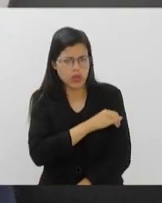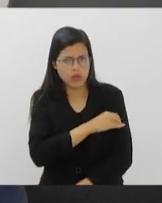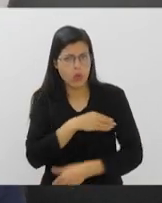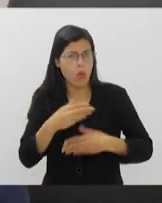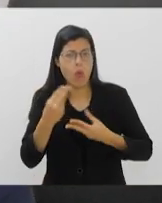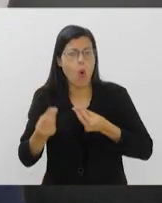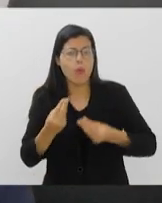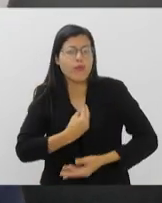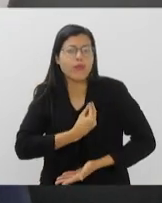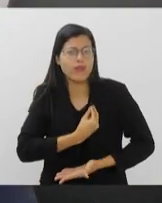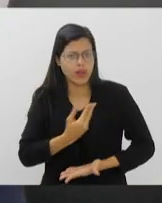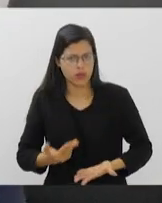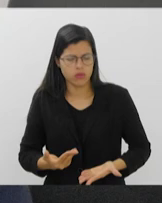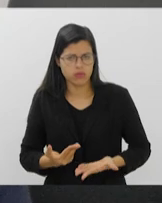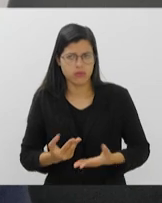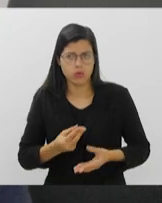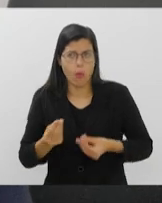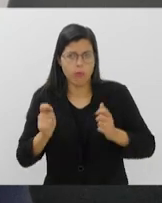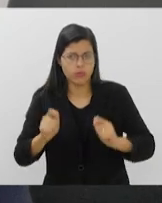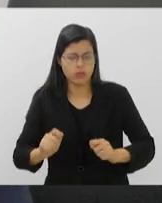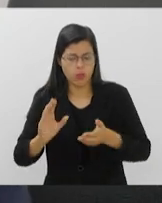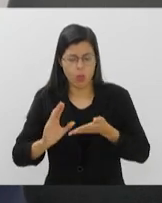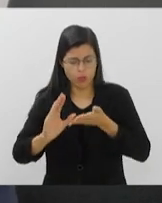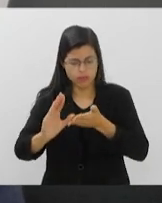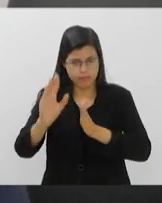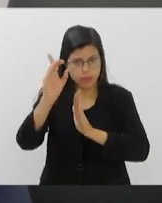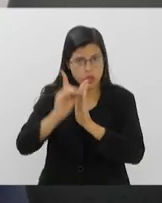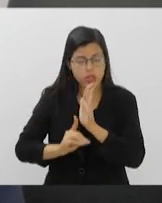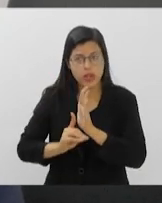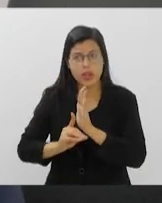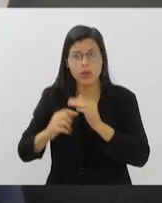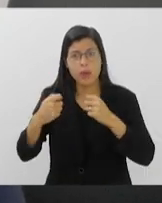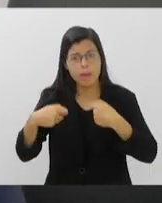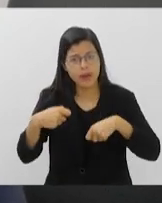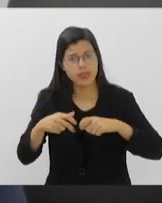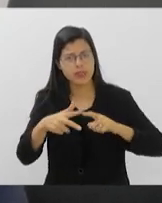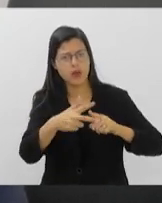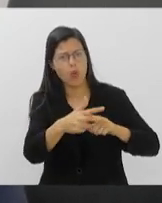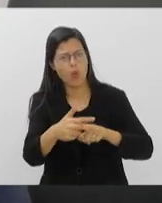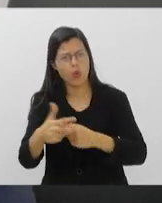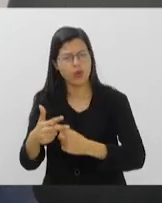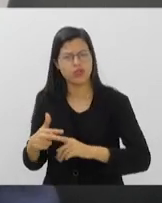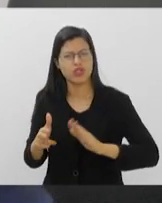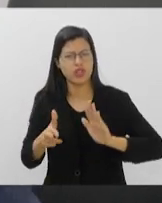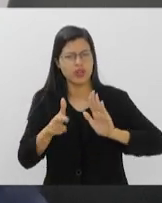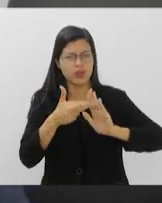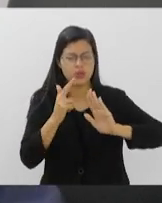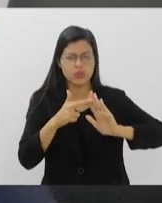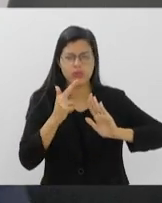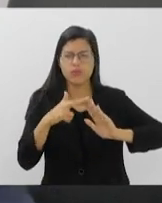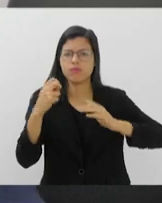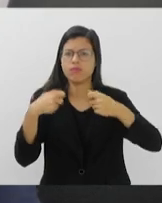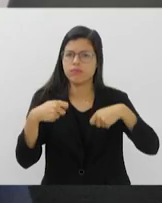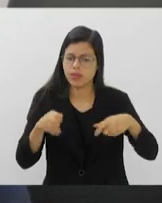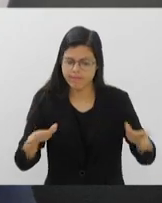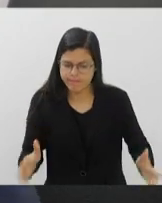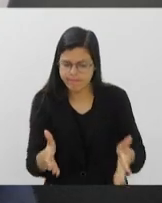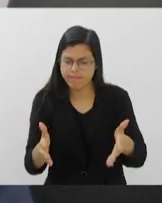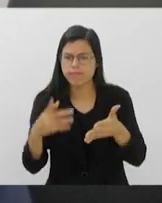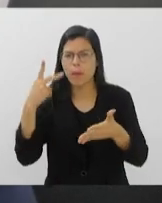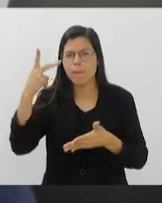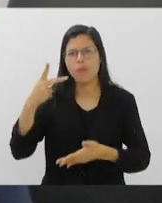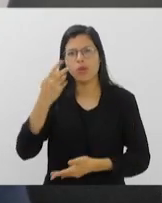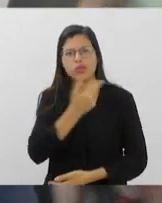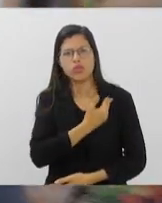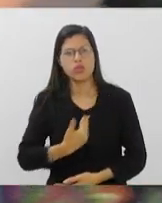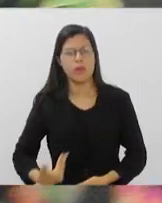Então como é que pode um conselho de direitos que tem que editar resoluções né tem que fomentar iniciar políticas públicas